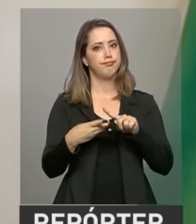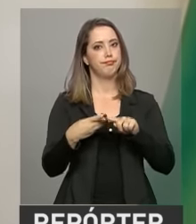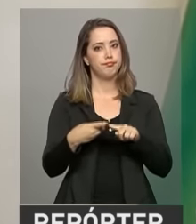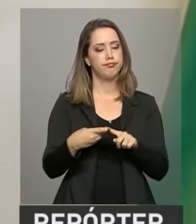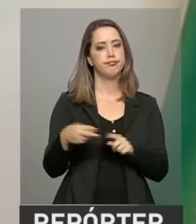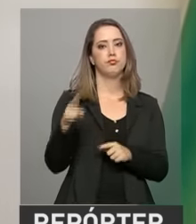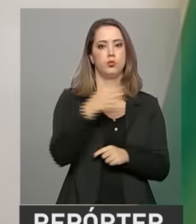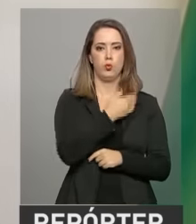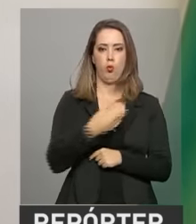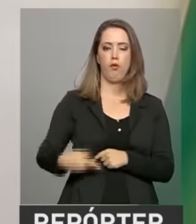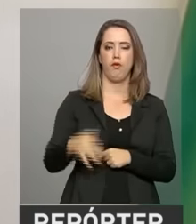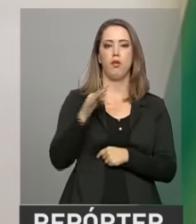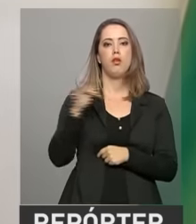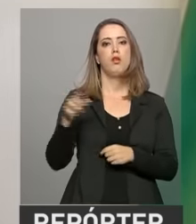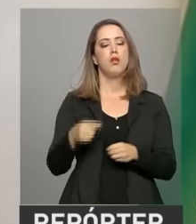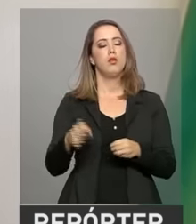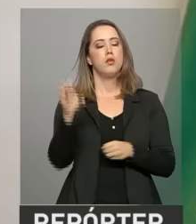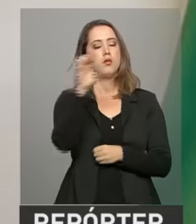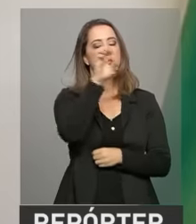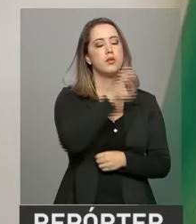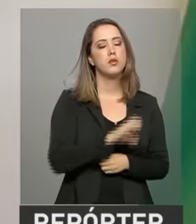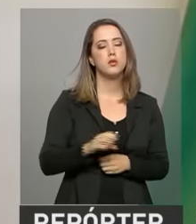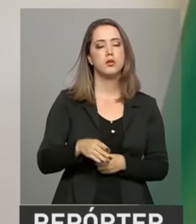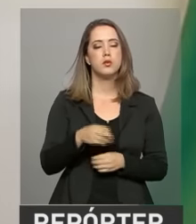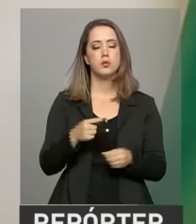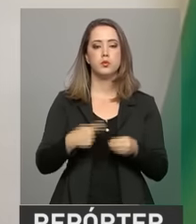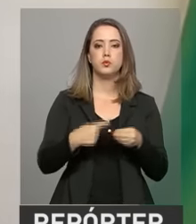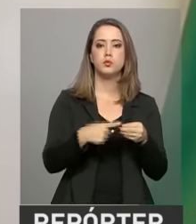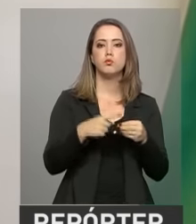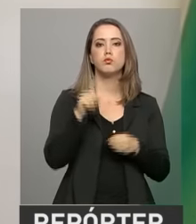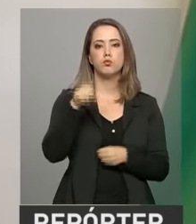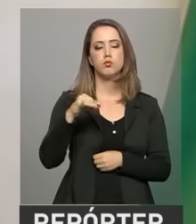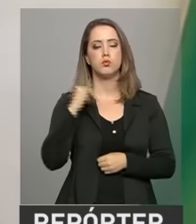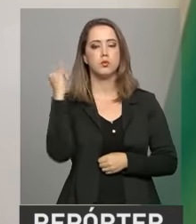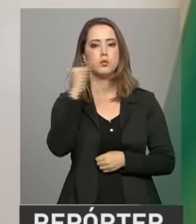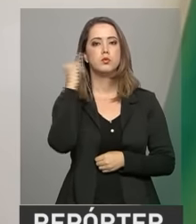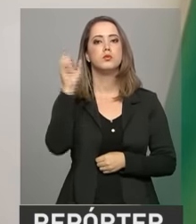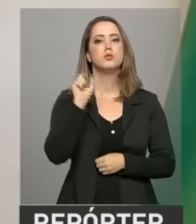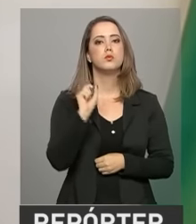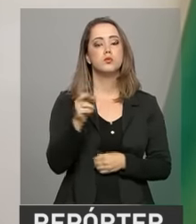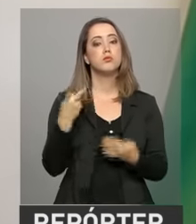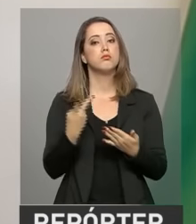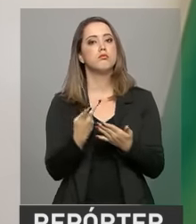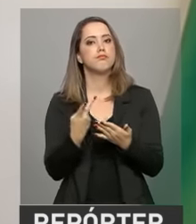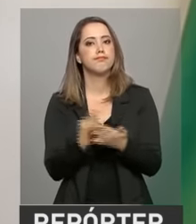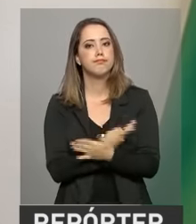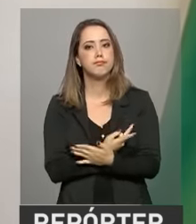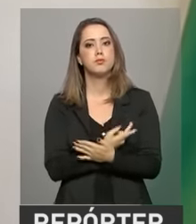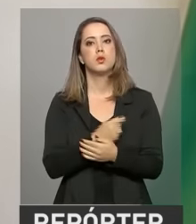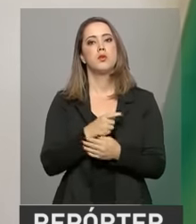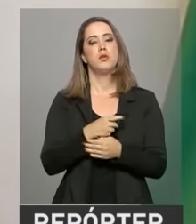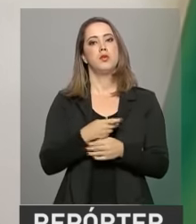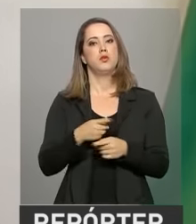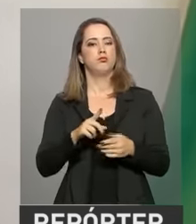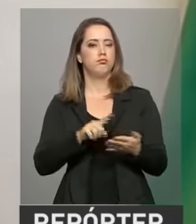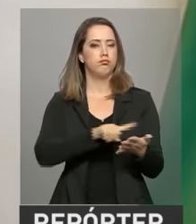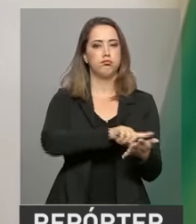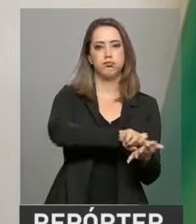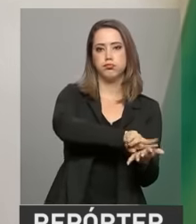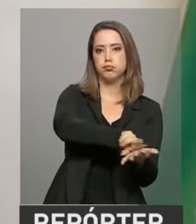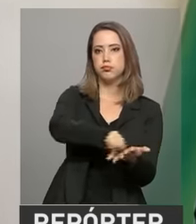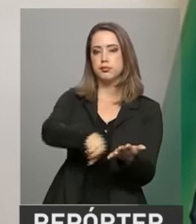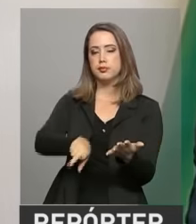união estados e municípios é fundamental para um tema que entre tantos é claro que há outros que